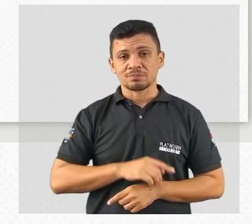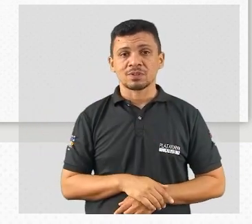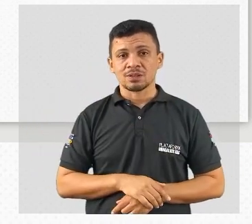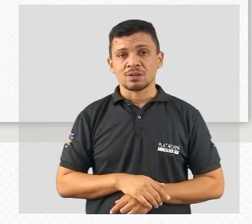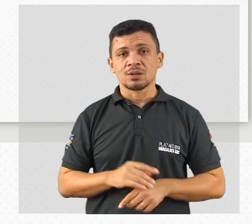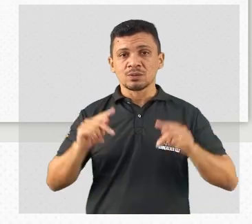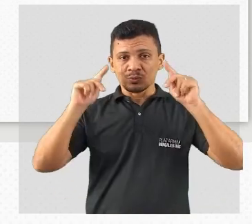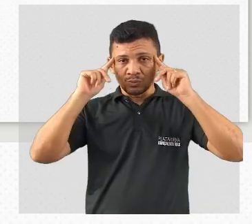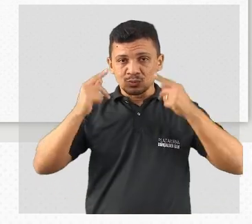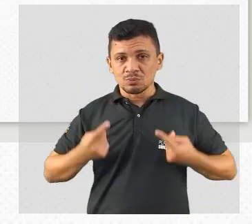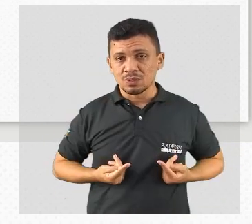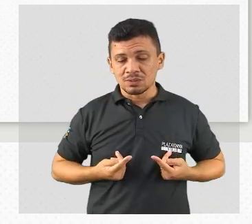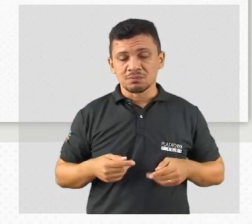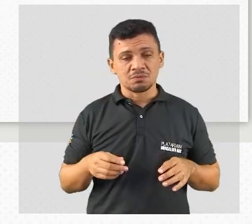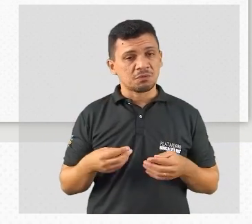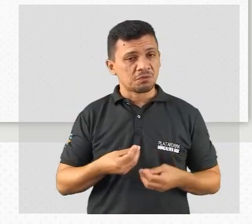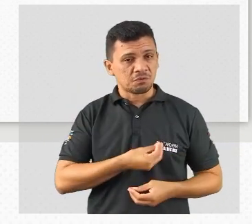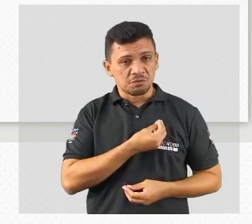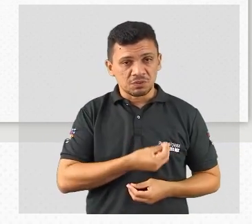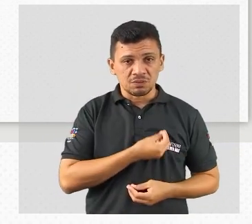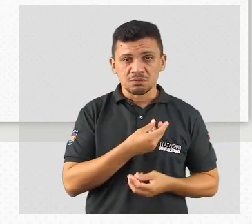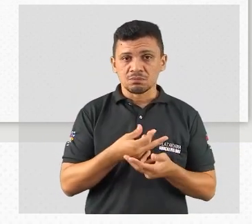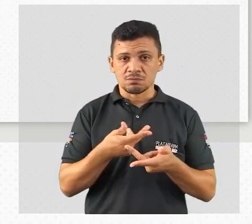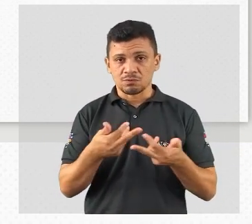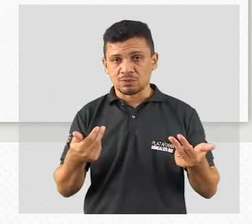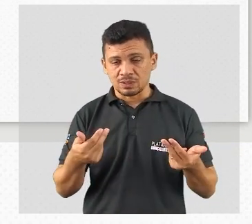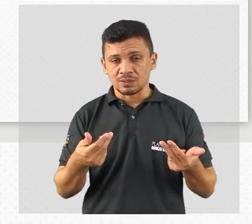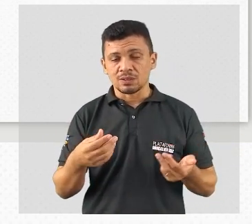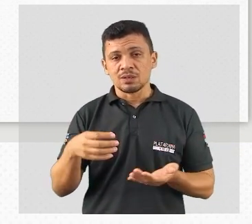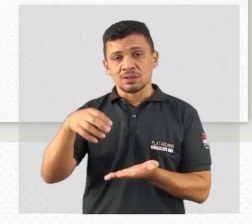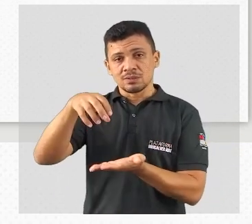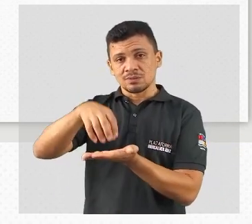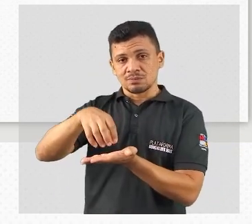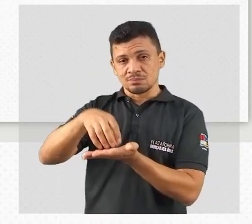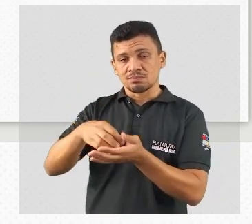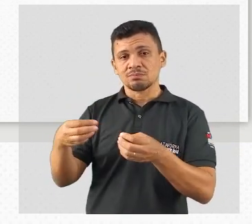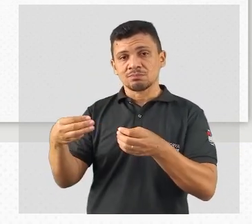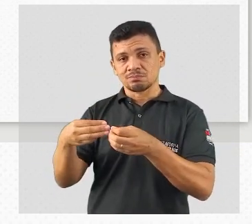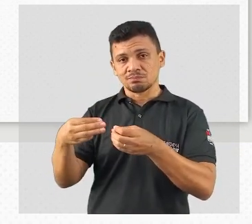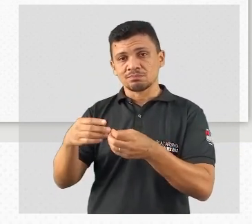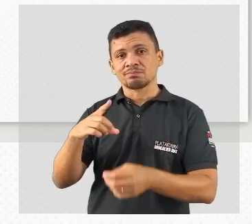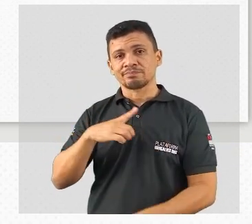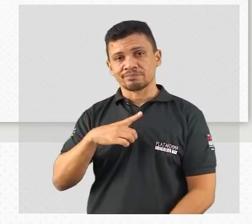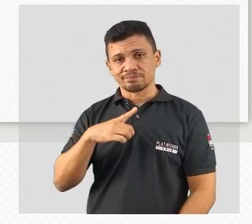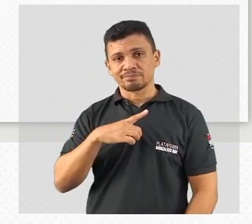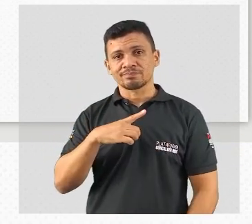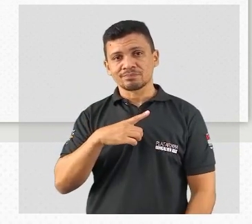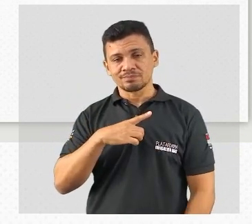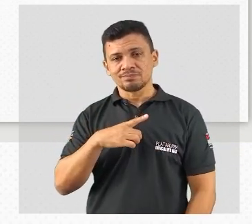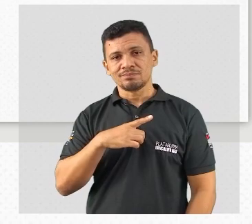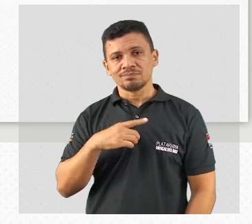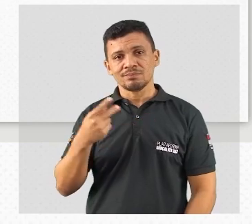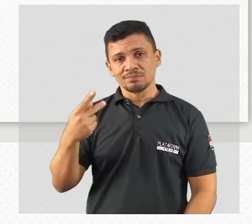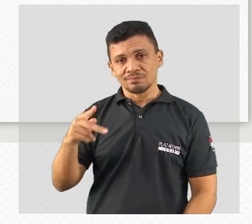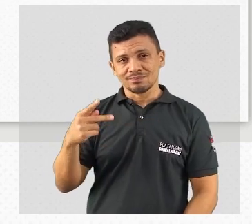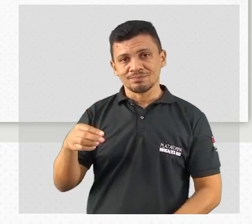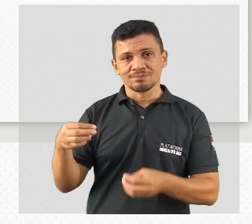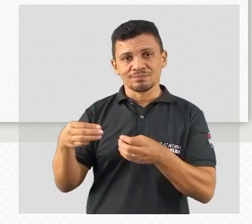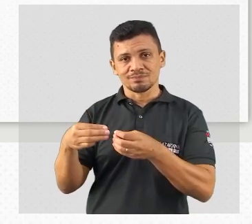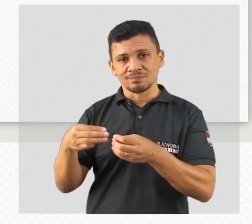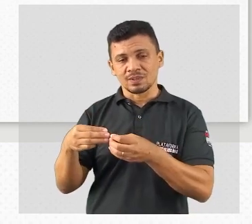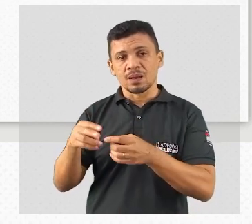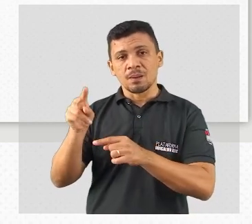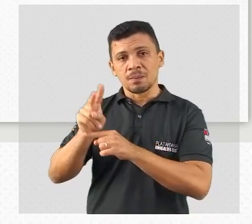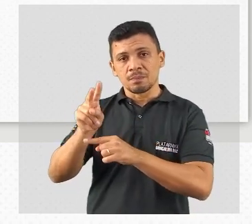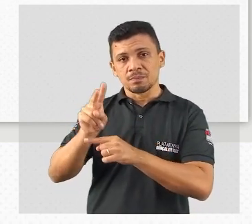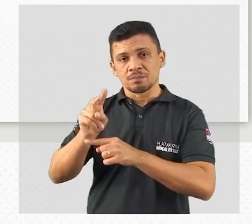dos seres humanos, mas dos seres vivos que possuem células eucariontes, né? Que possuem núcleo na sua célula que protege o